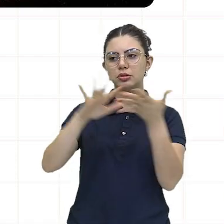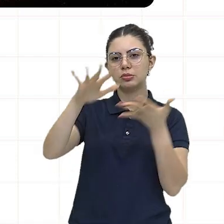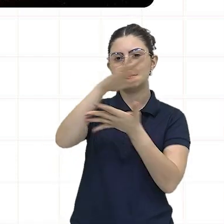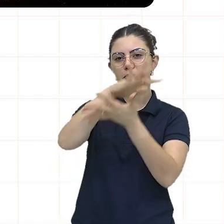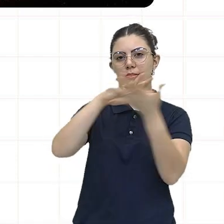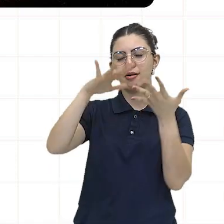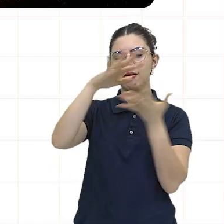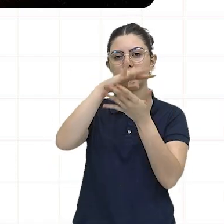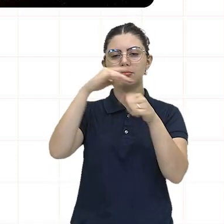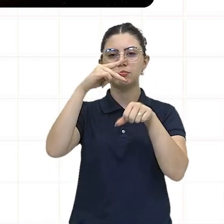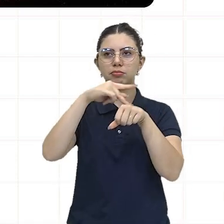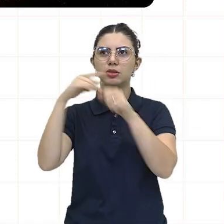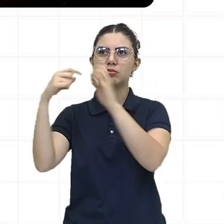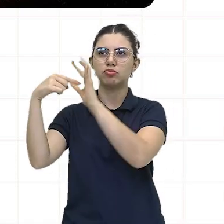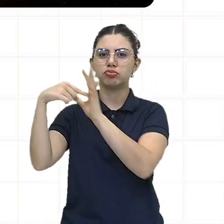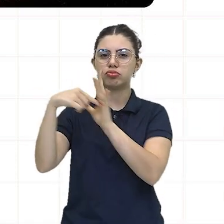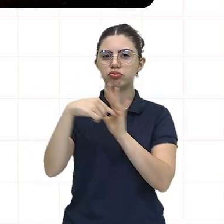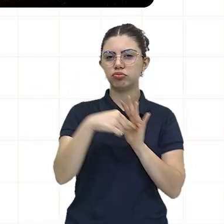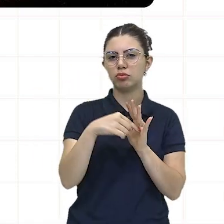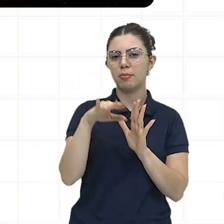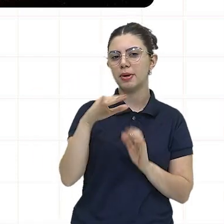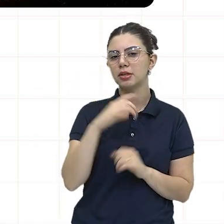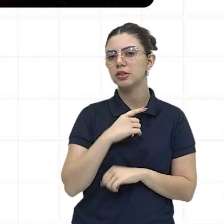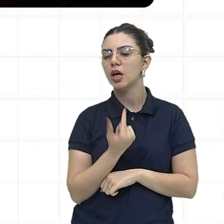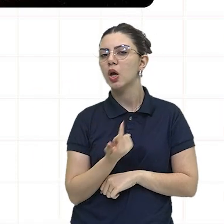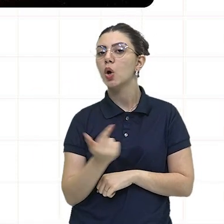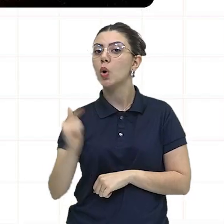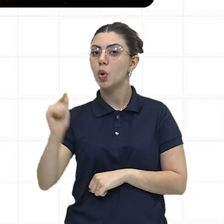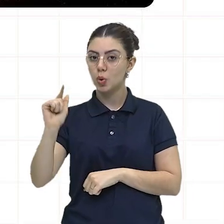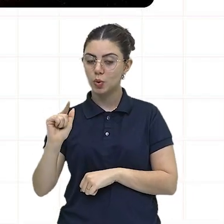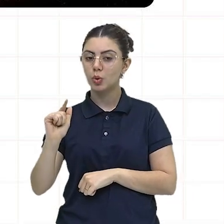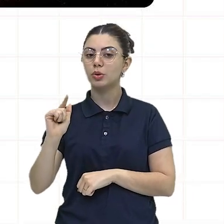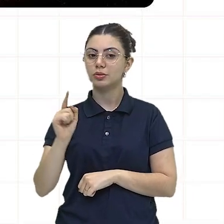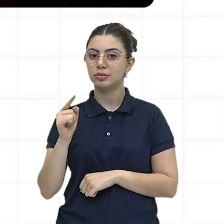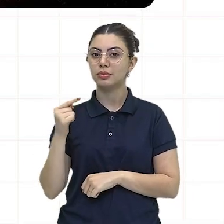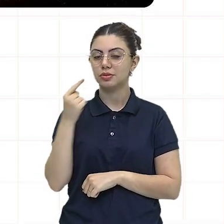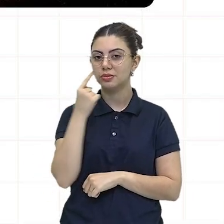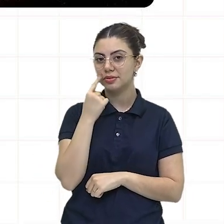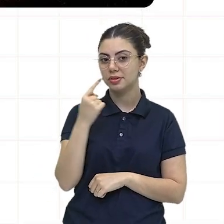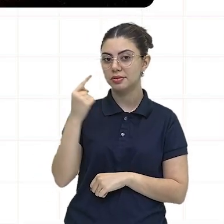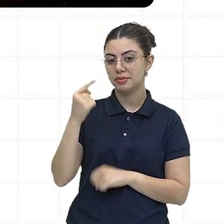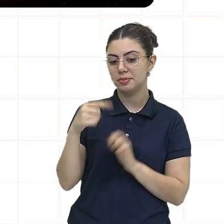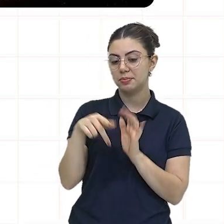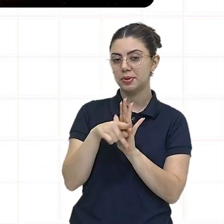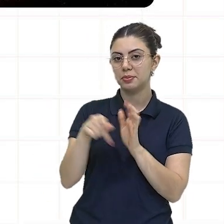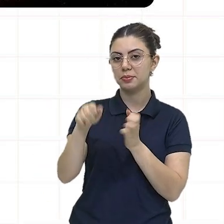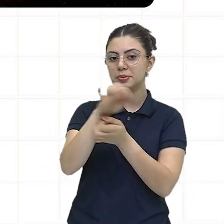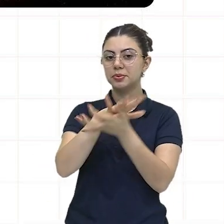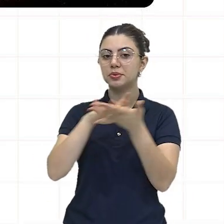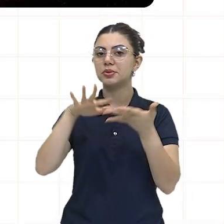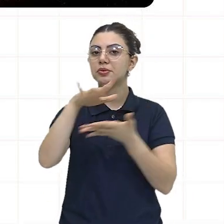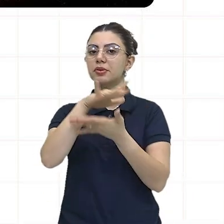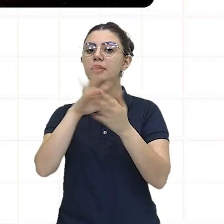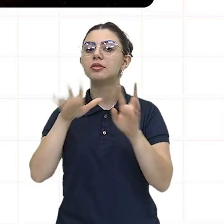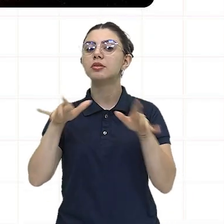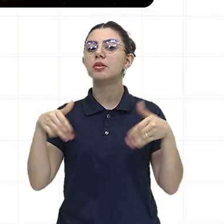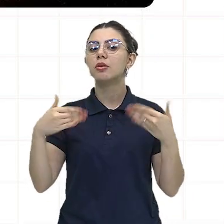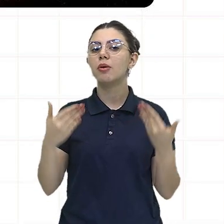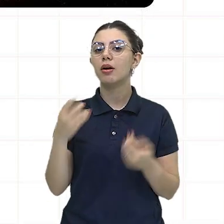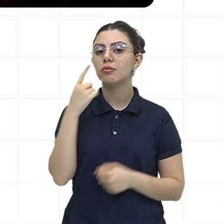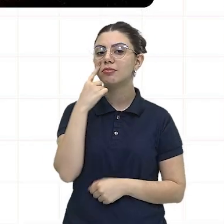Temos também um outro corpo celeste aí que faz parte do universo, que são